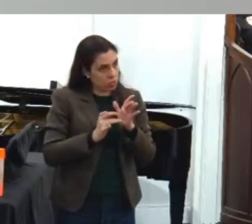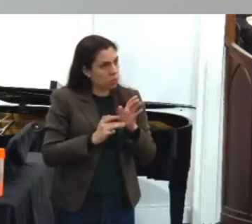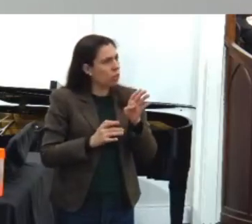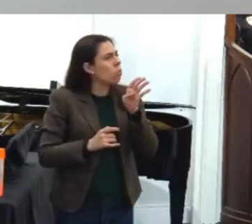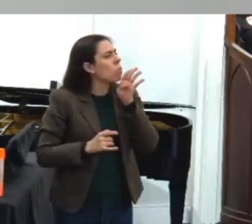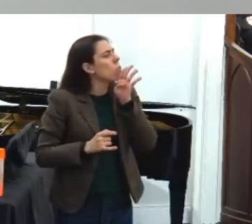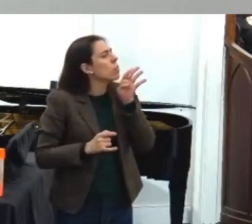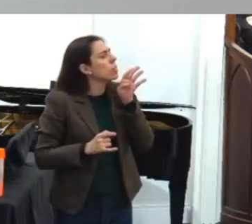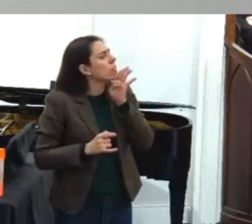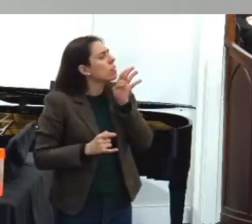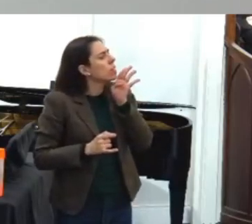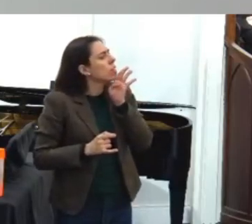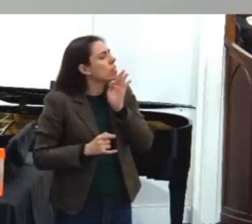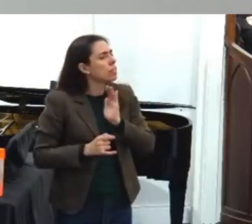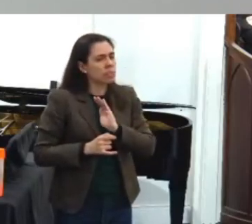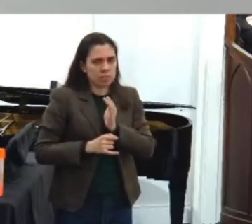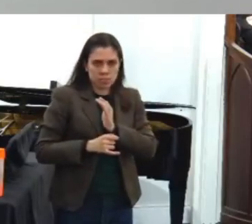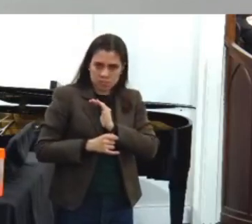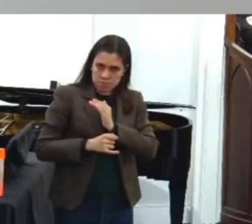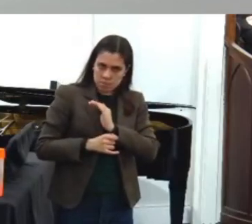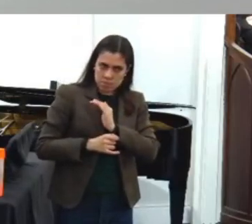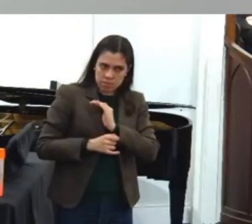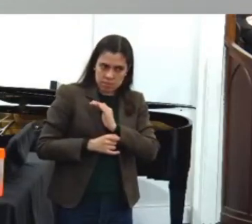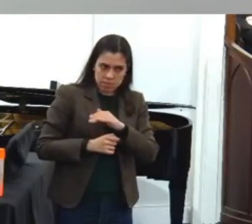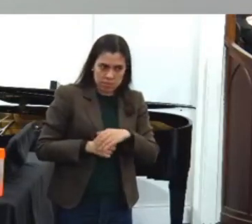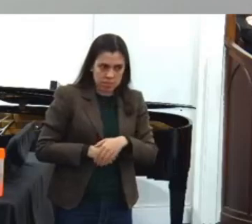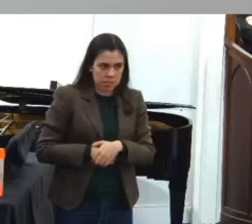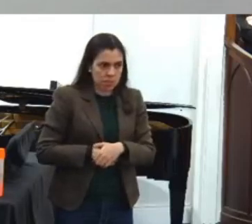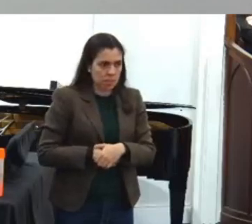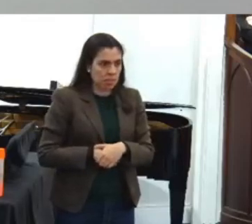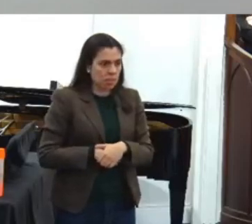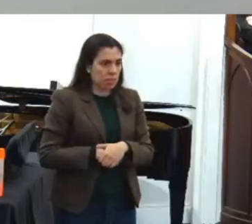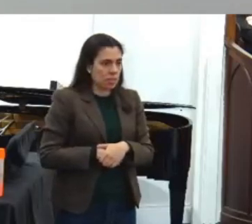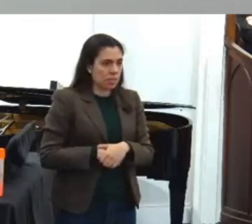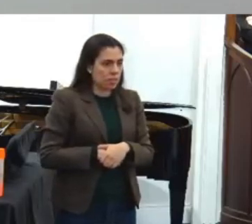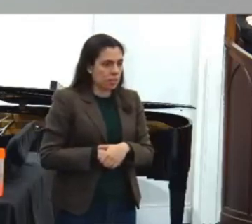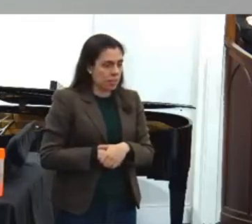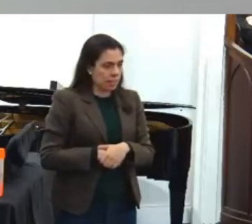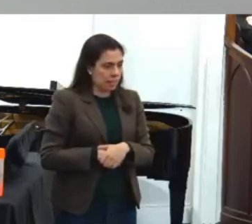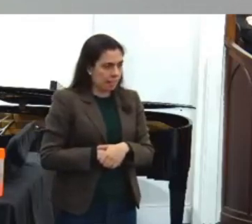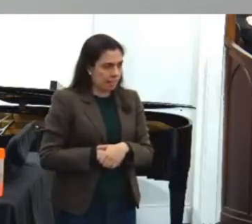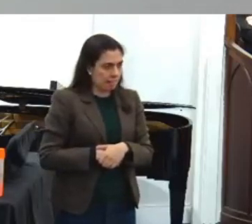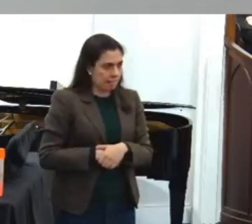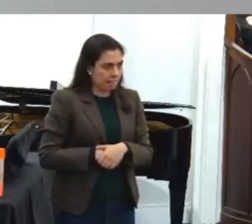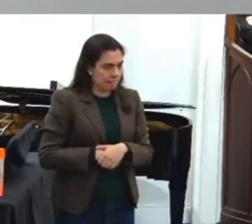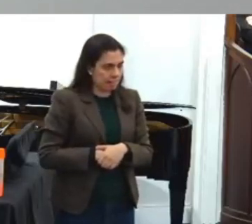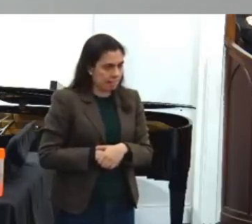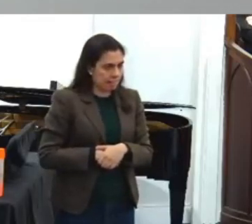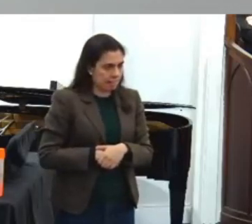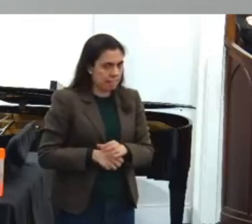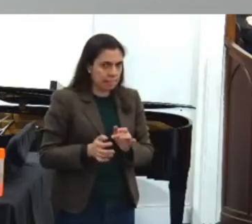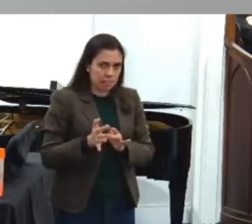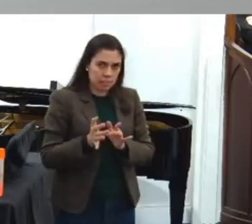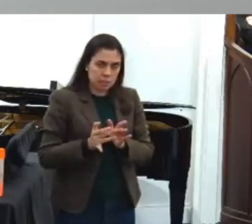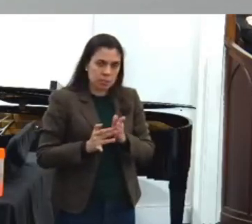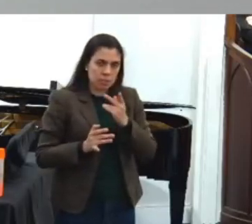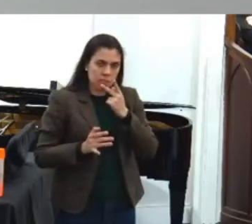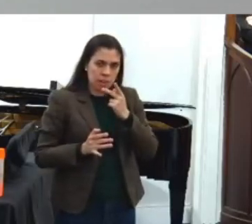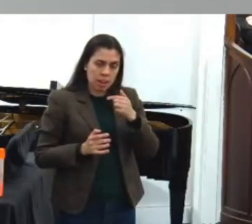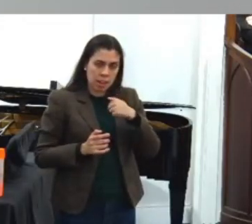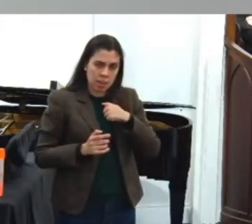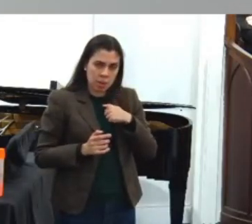texto nos diz na sequência? O verso de número 15 diz: conheço as tuas